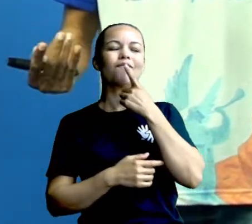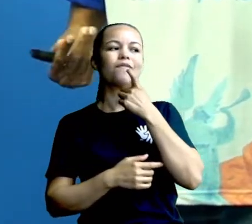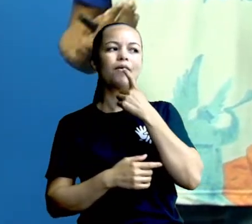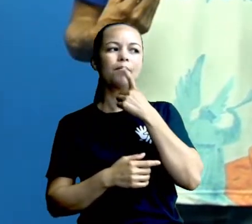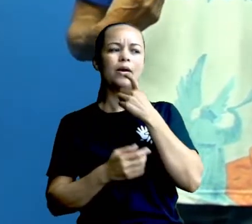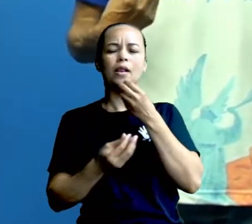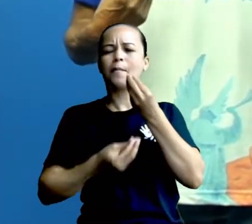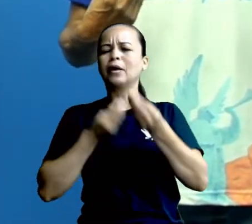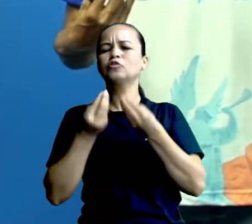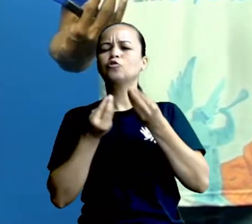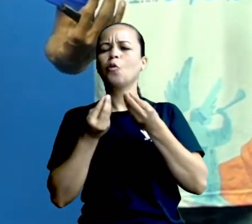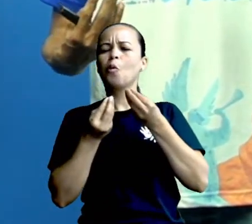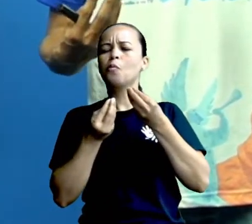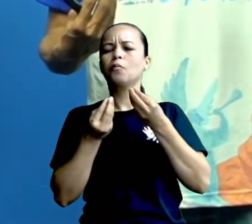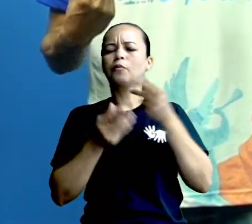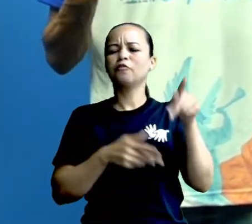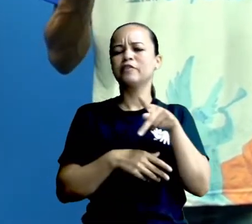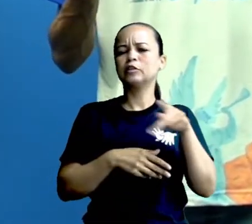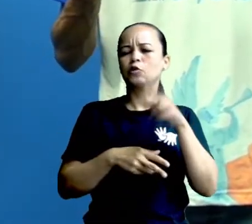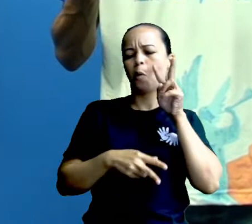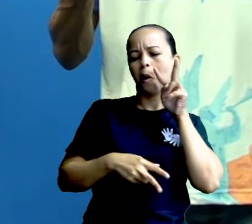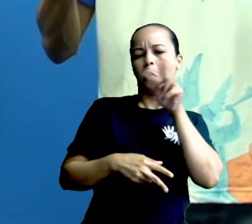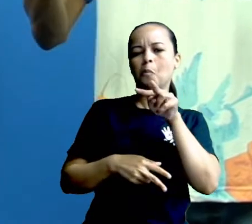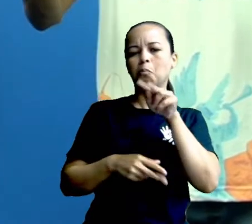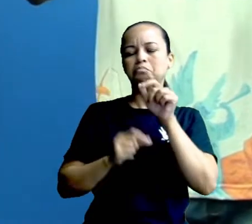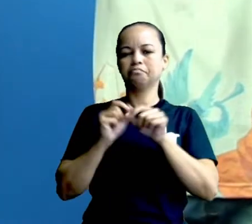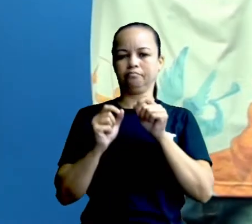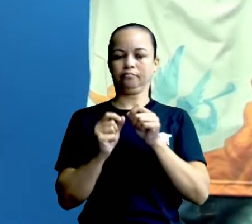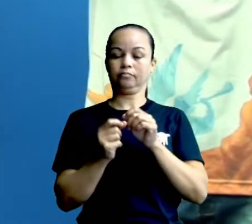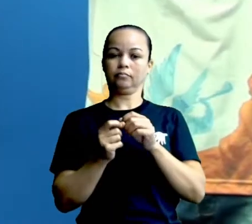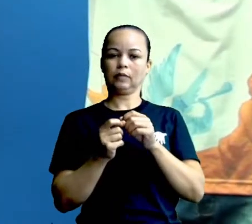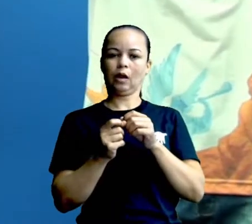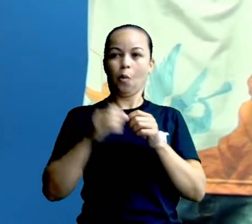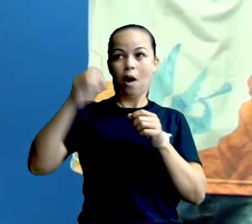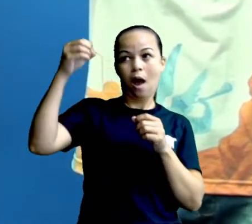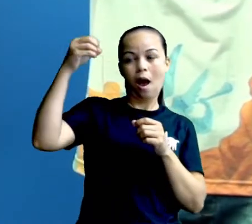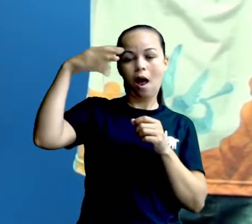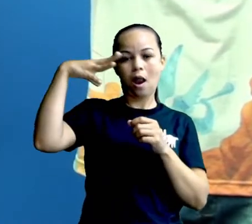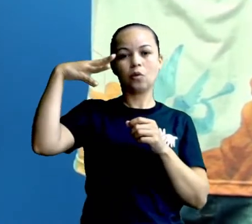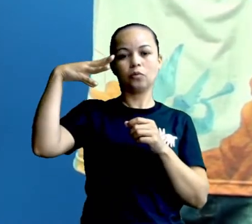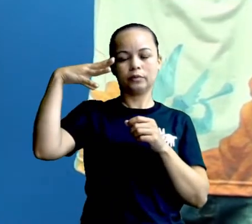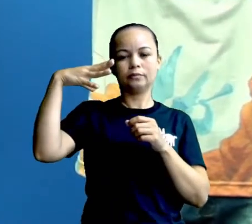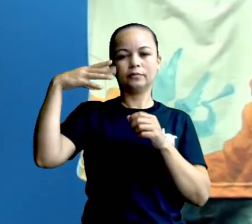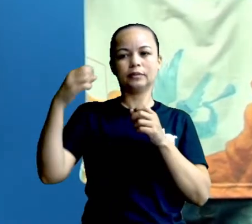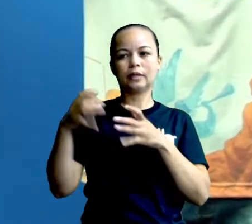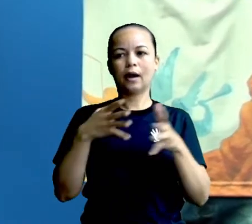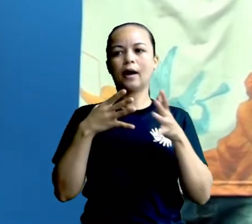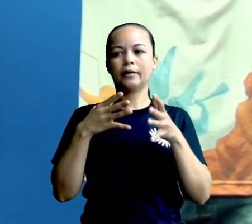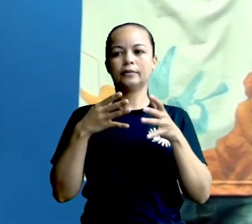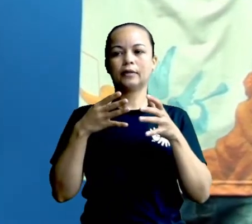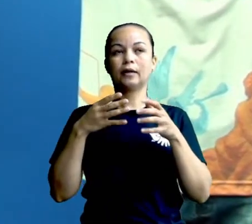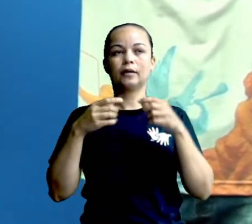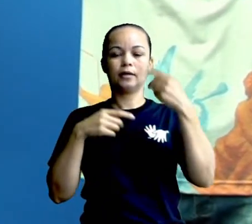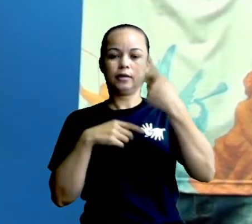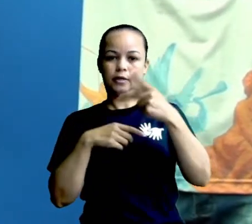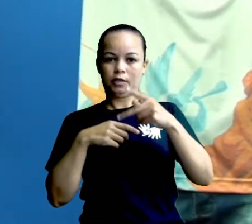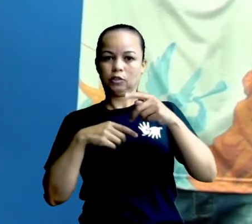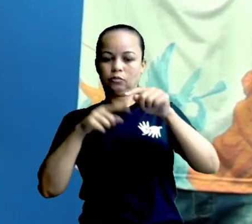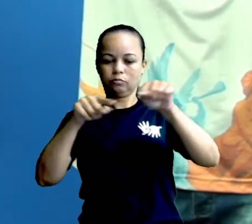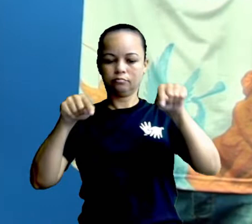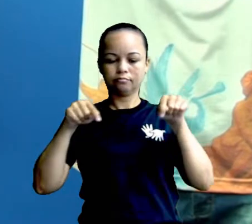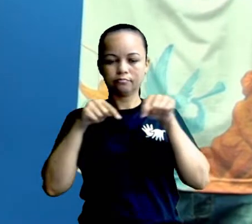é que eu consigo enxergar, professor? Ó, é o seguinte, a luz que sai das lâmpadas aqui do estúdio,